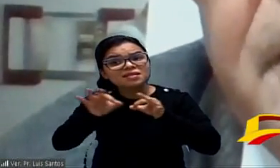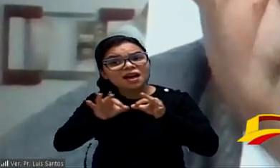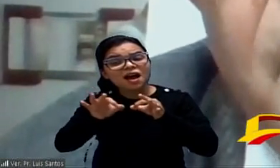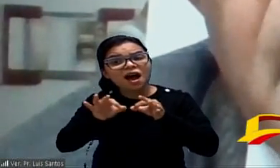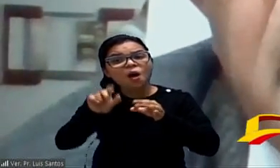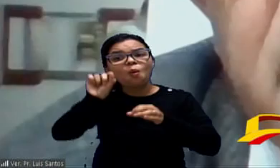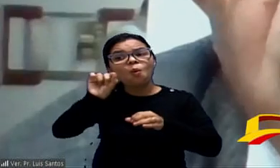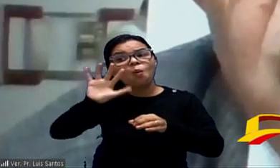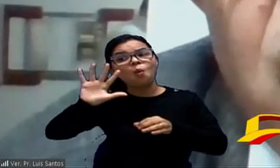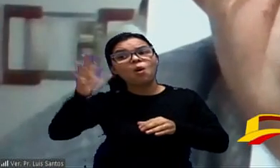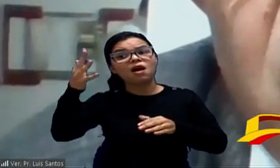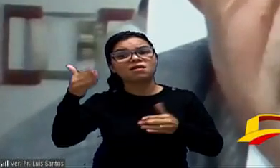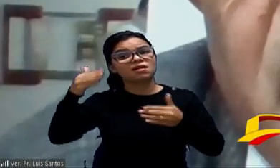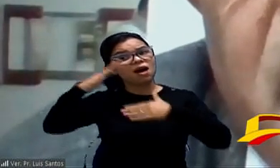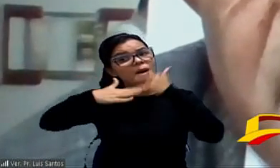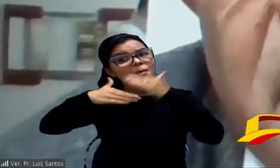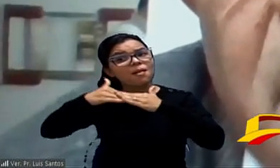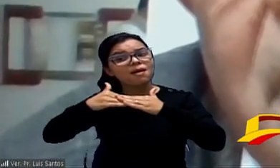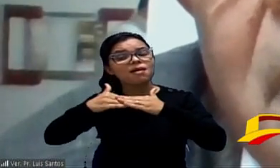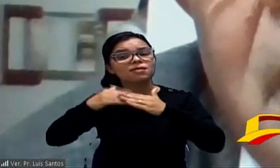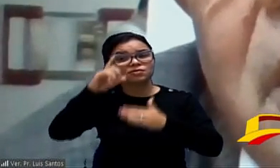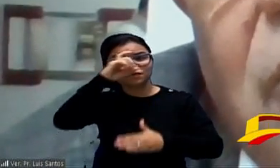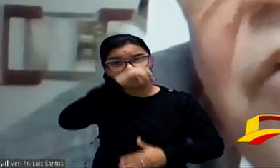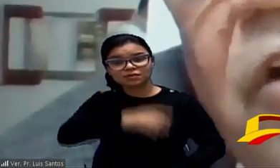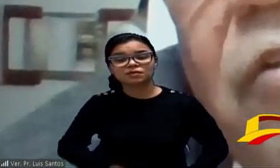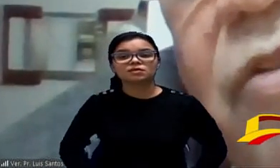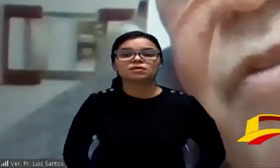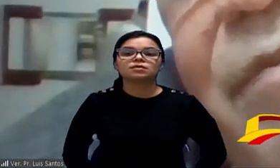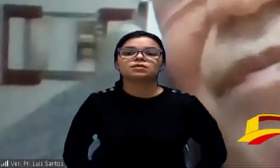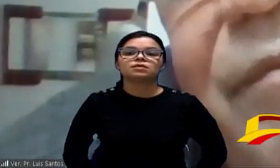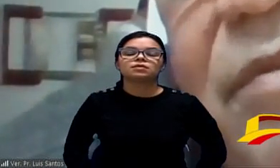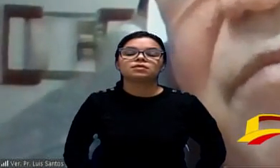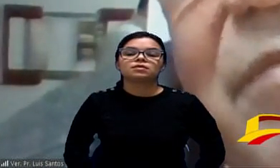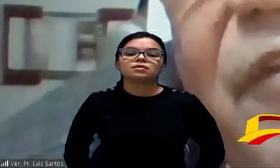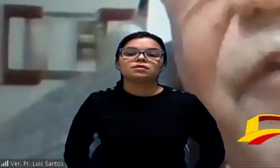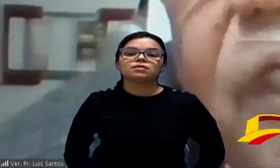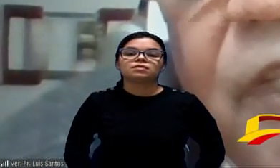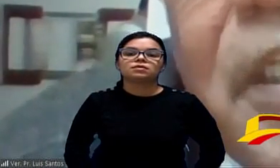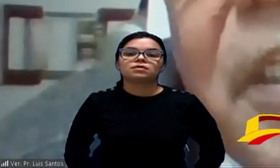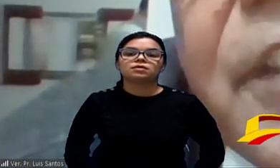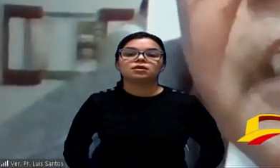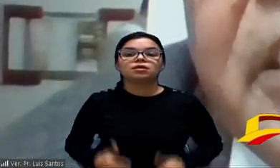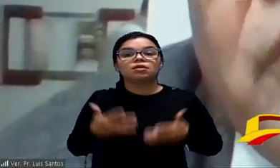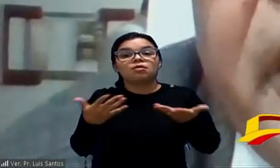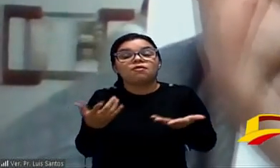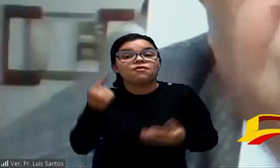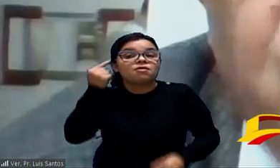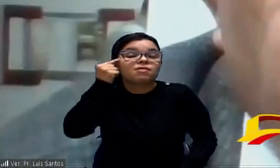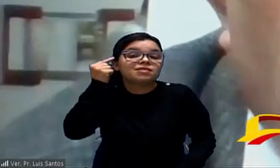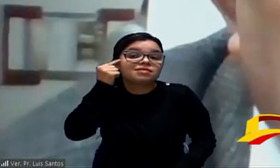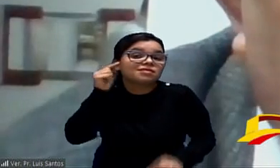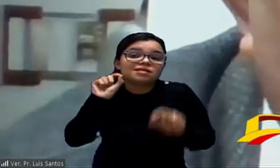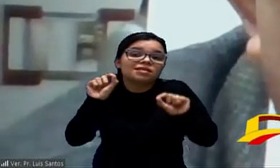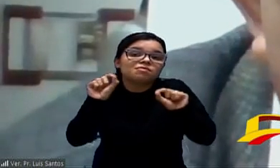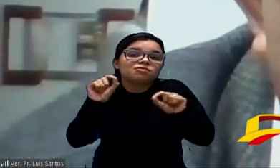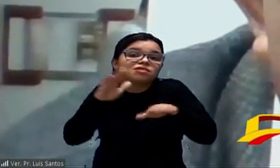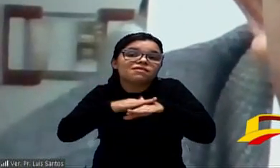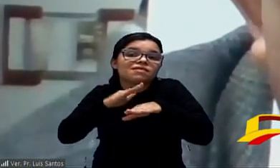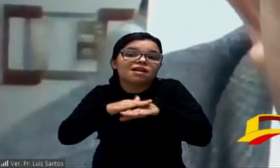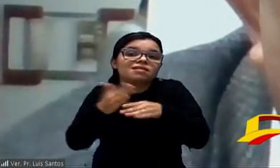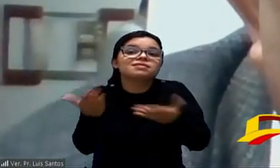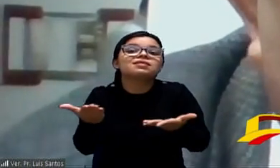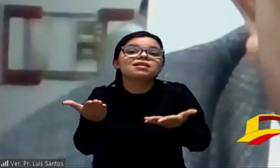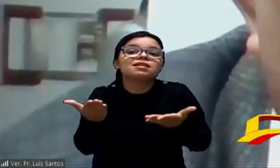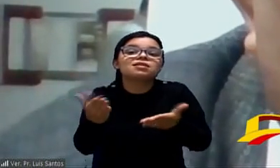essa ação. Então, eu fico pensando aqui o que é que a gente podia fazer, senhor líder